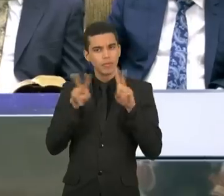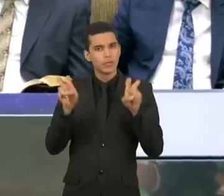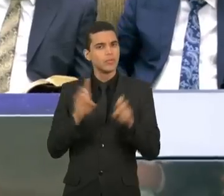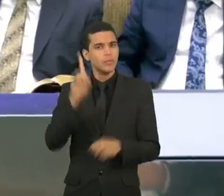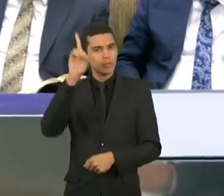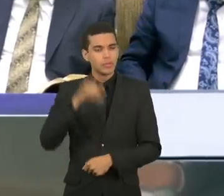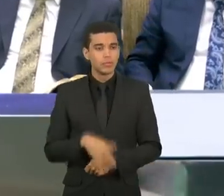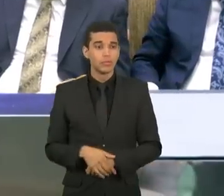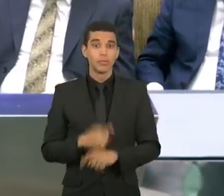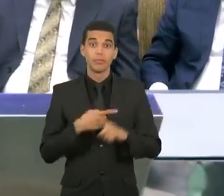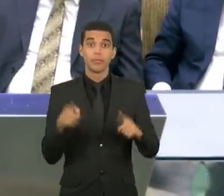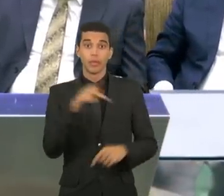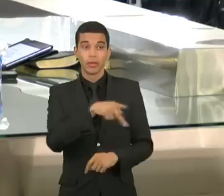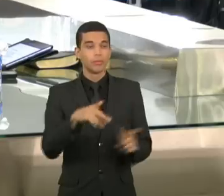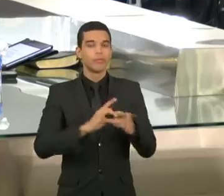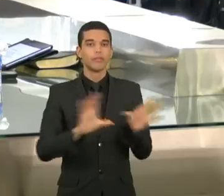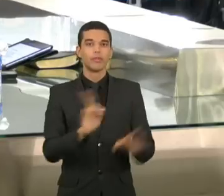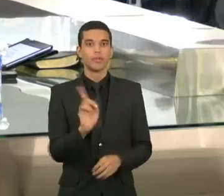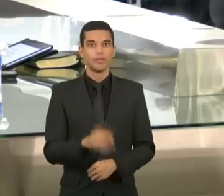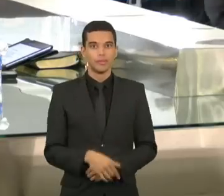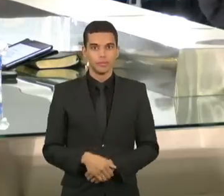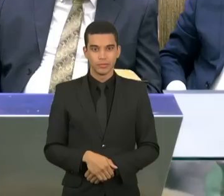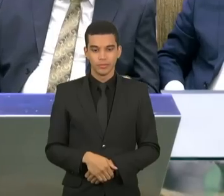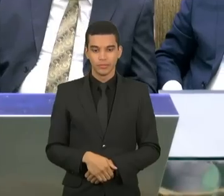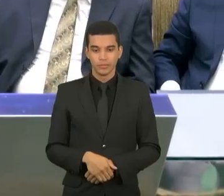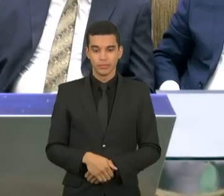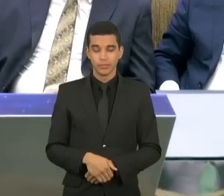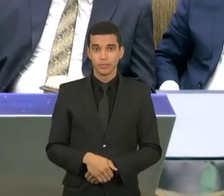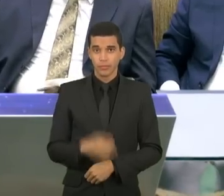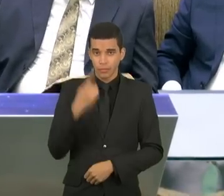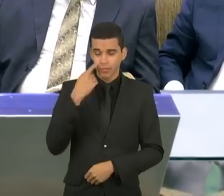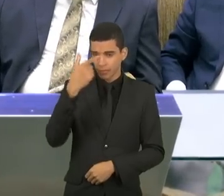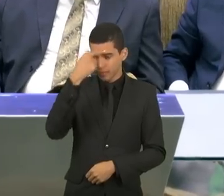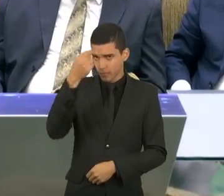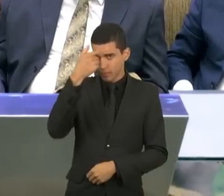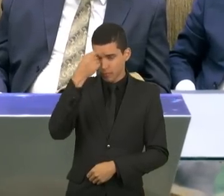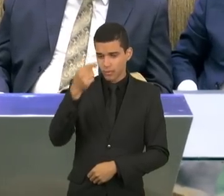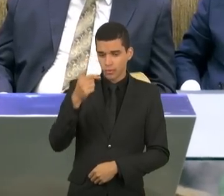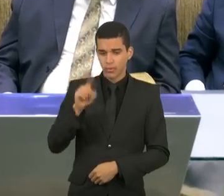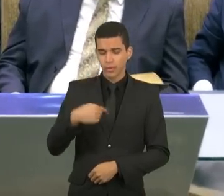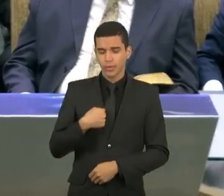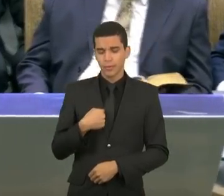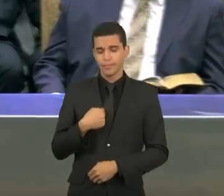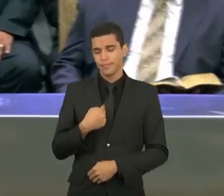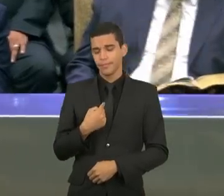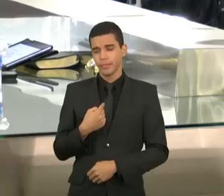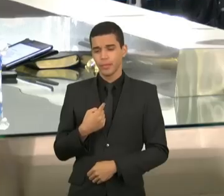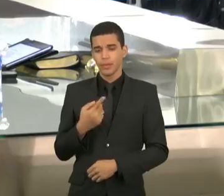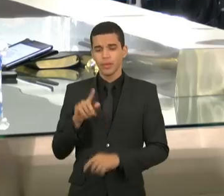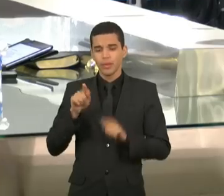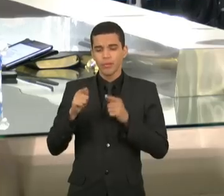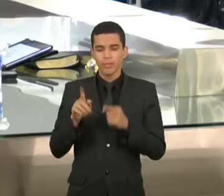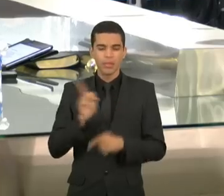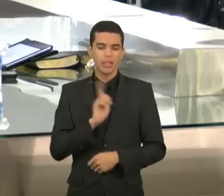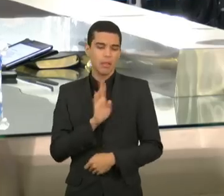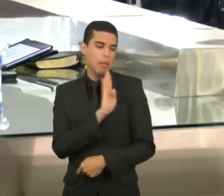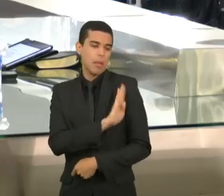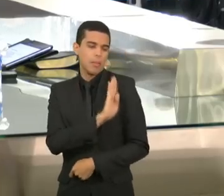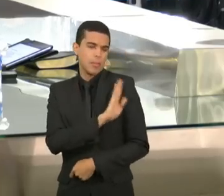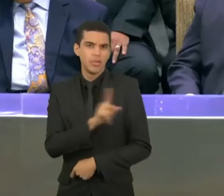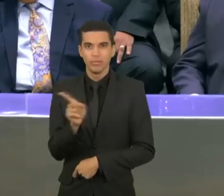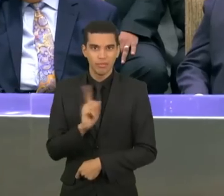Eles não permitem. Sabe o que é faculdade? Isso é uma crítica filosófica, não é uma crítica